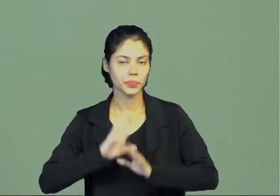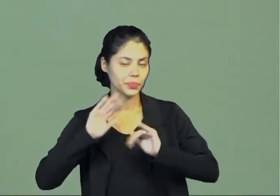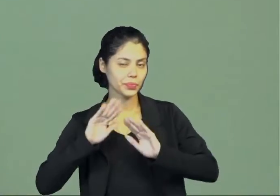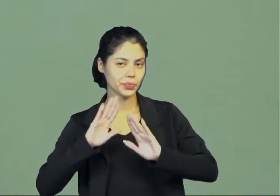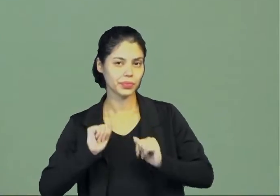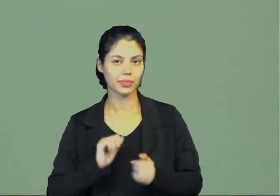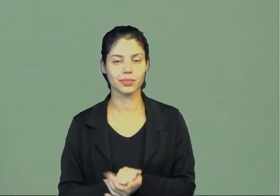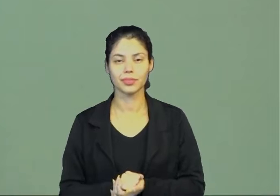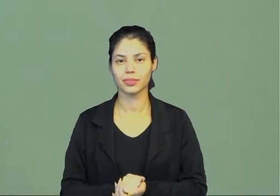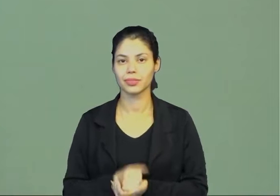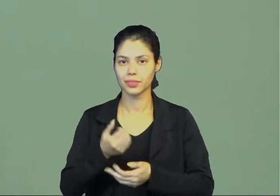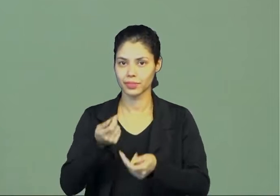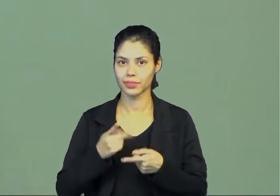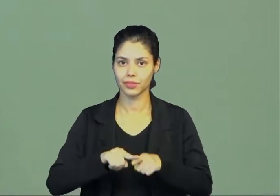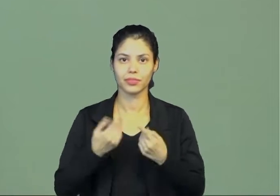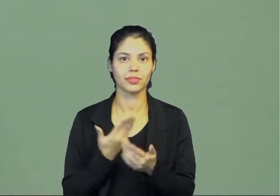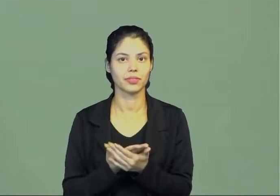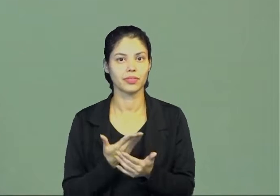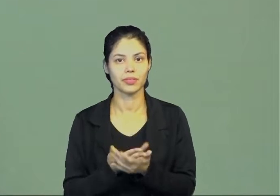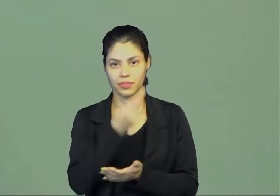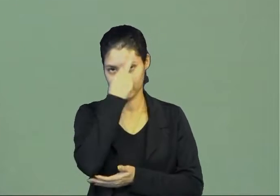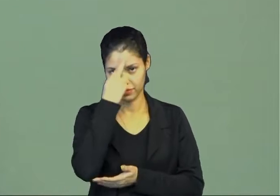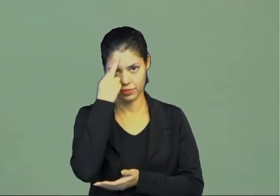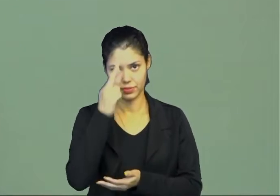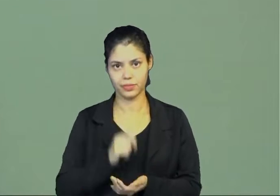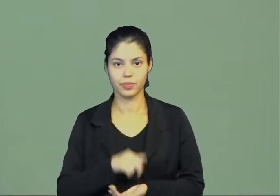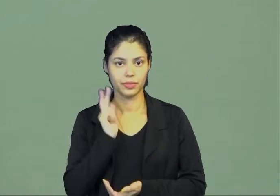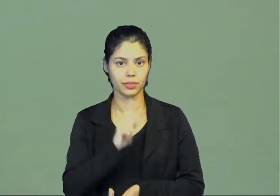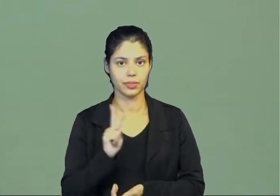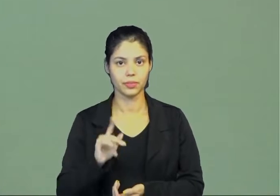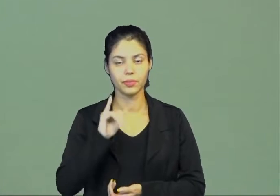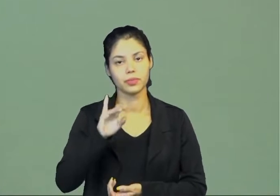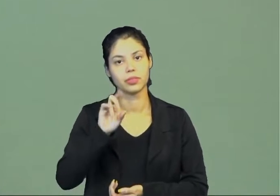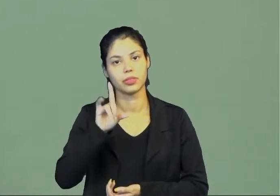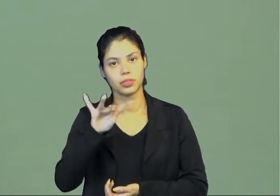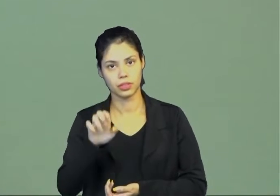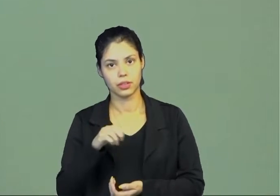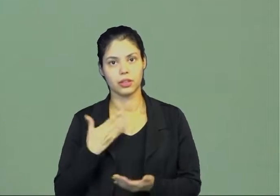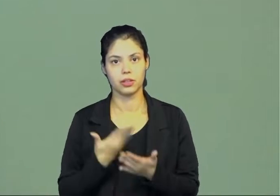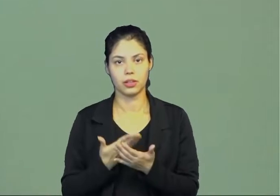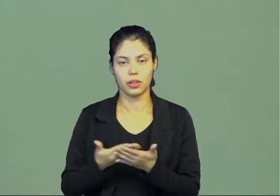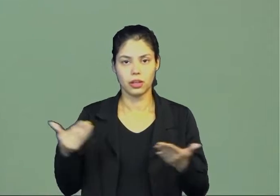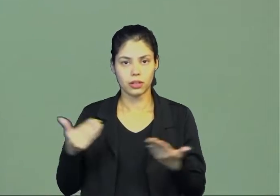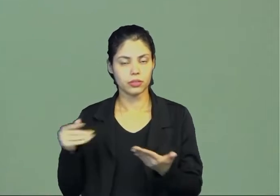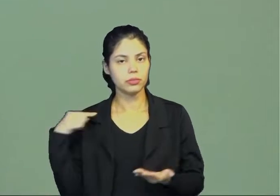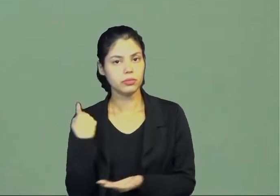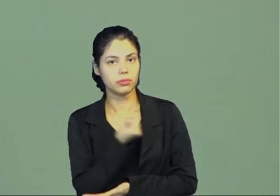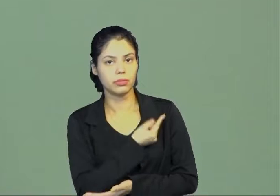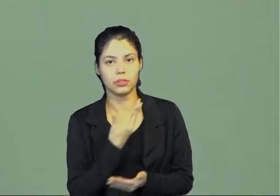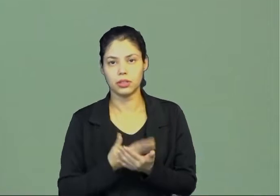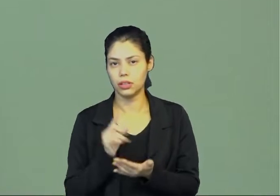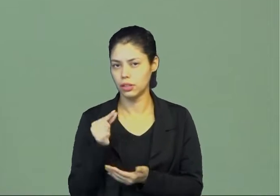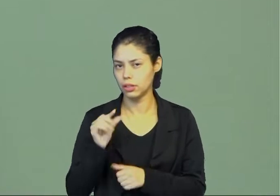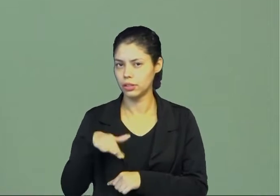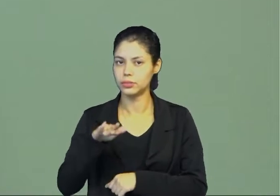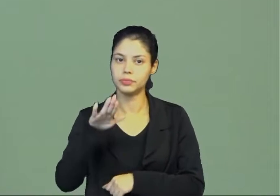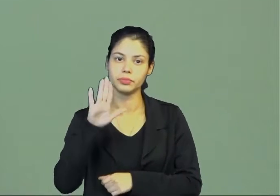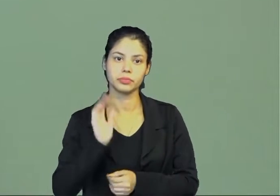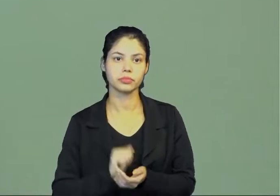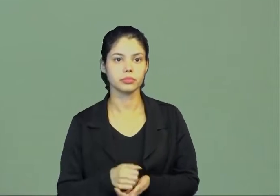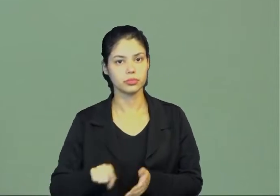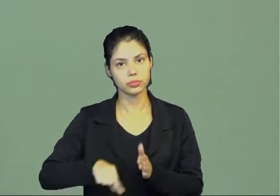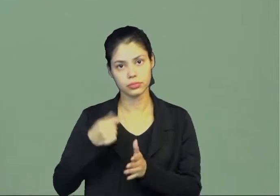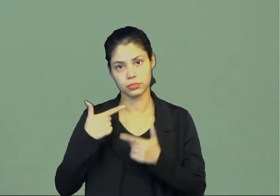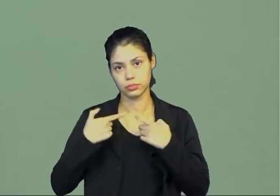Olá, alunas e alunos, bem-vindos a mais uma aula de História. Eu sou a professora Isabelle e na aula de hoje nós vamos estudar um pouco mais sobre a Primeira